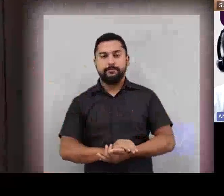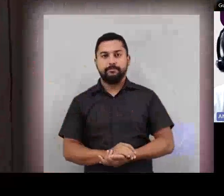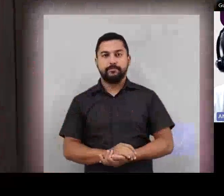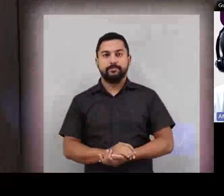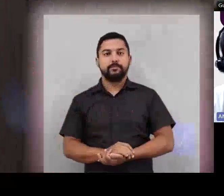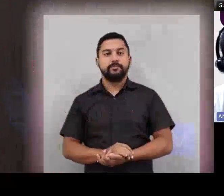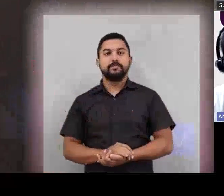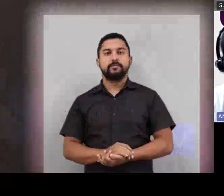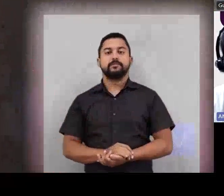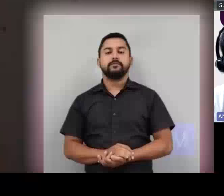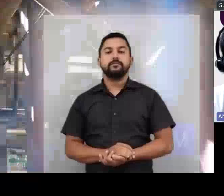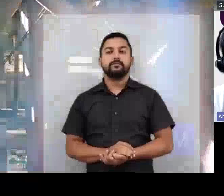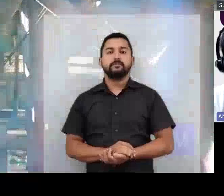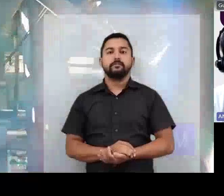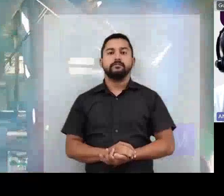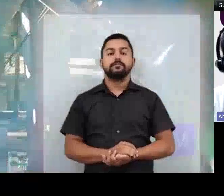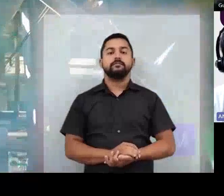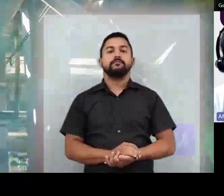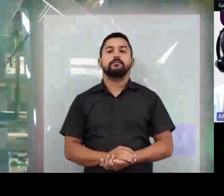vídeo.